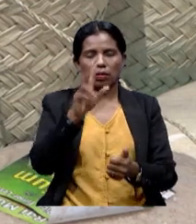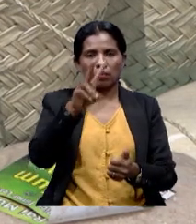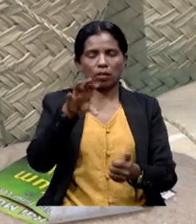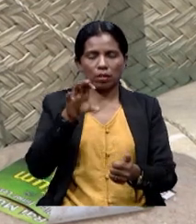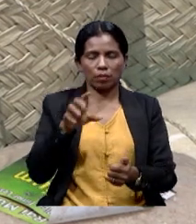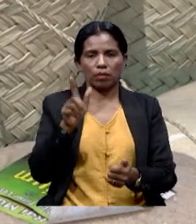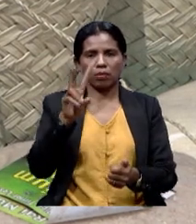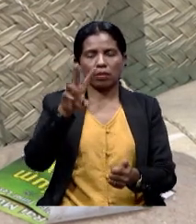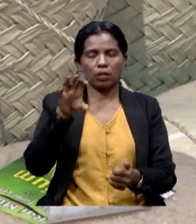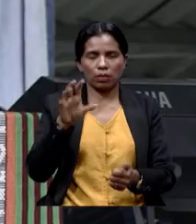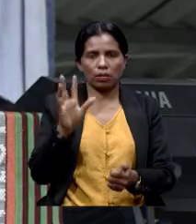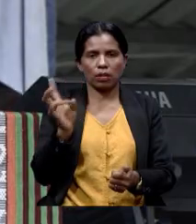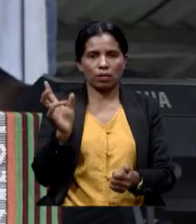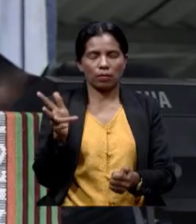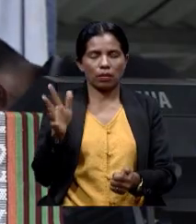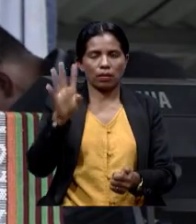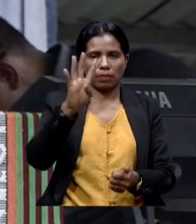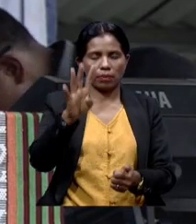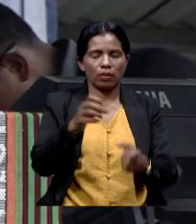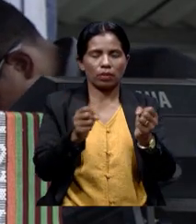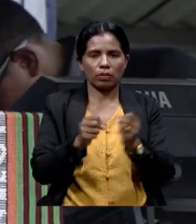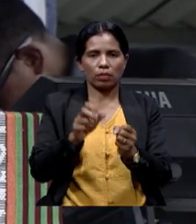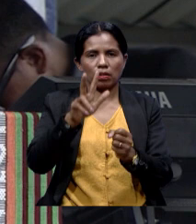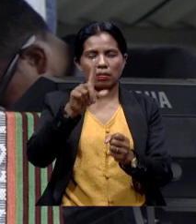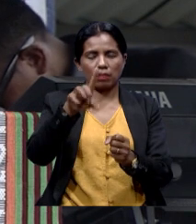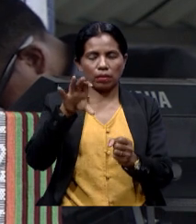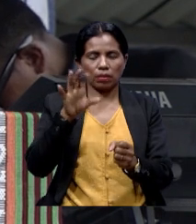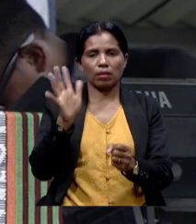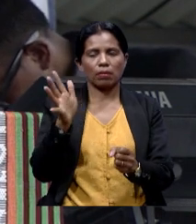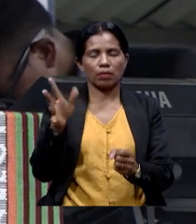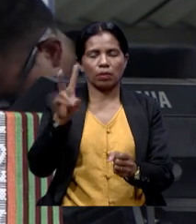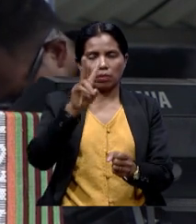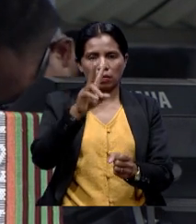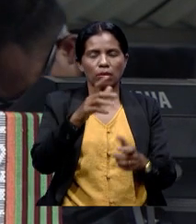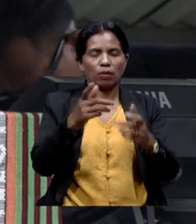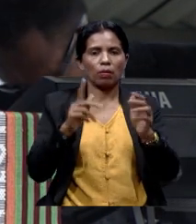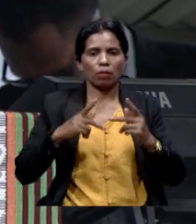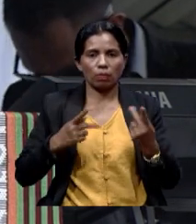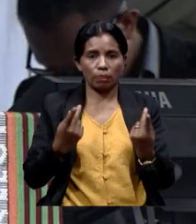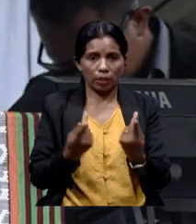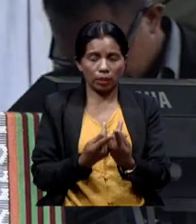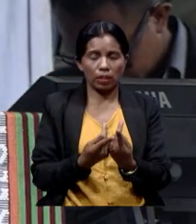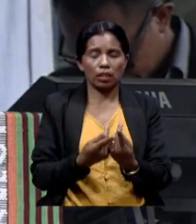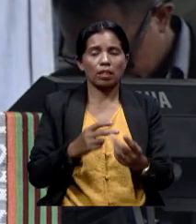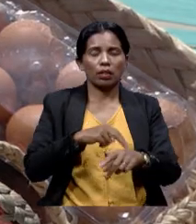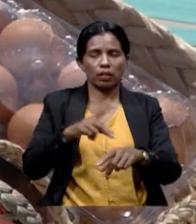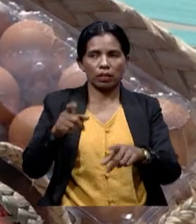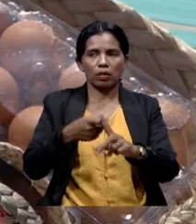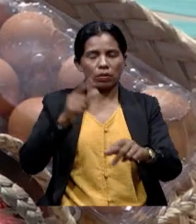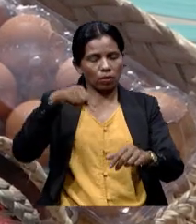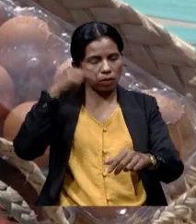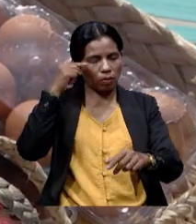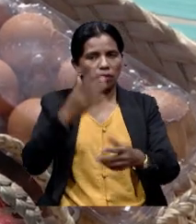rua tolunulu resin hat suku atus hat limanulu resin rua Companhia Nacional nebe hetan contrato husi governo